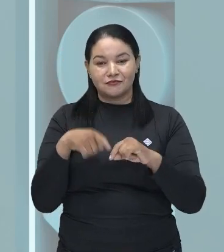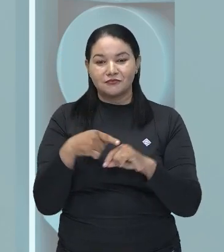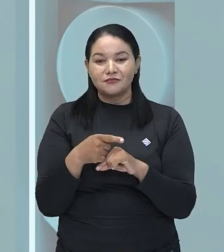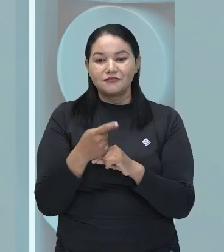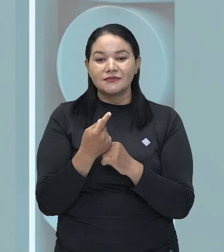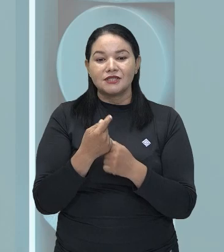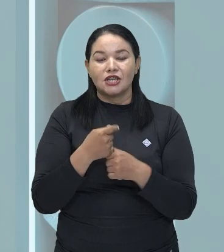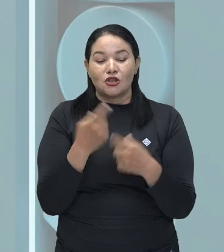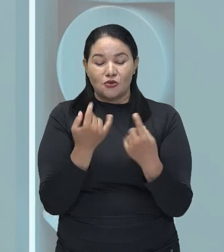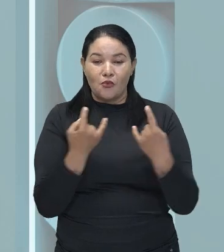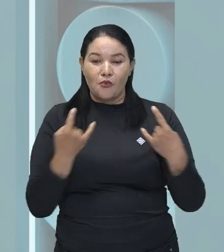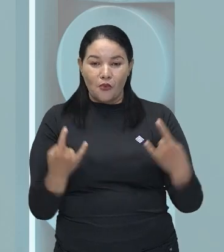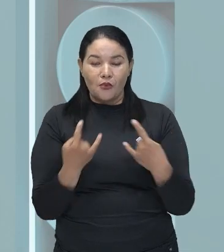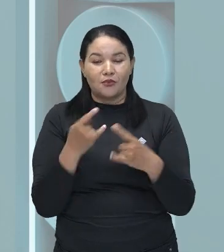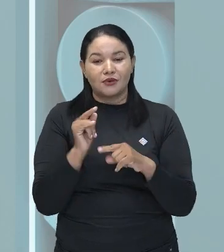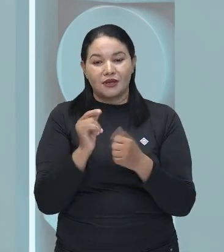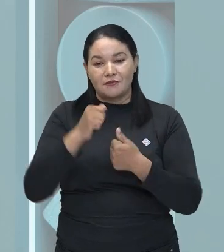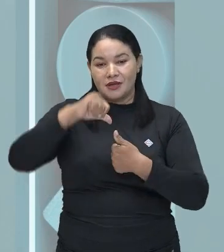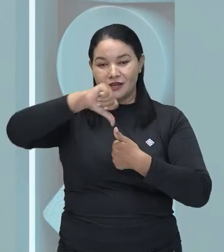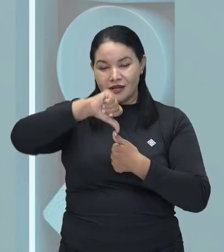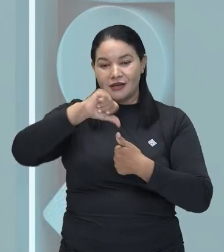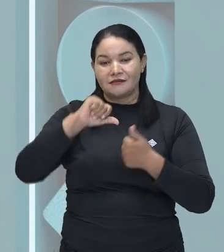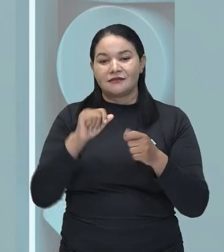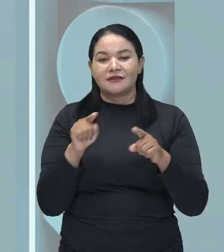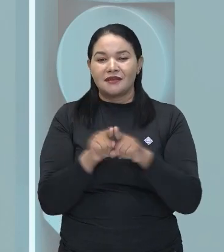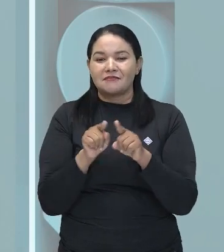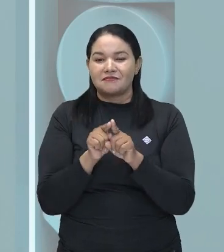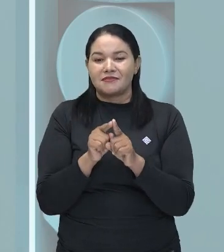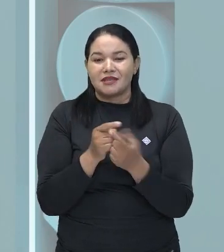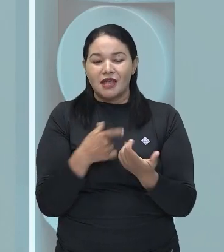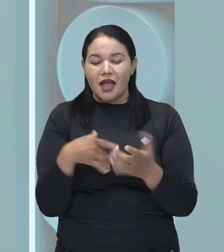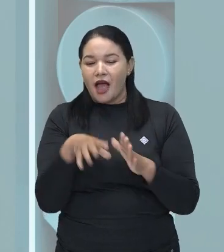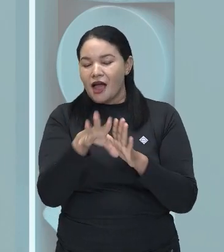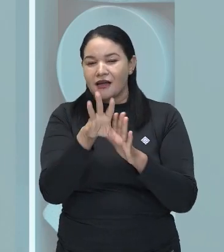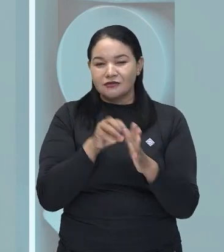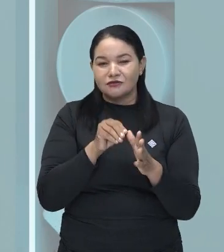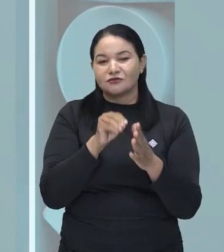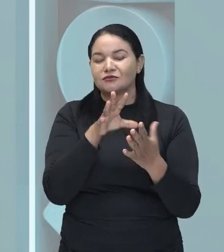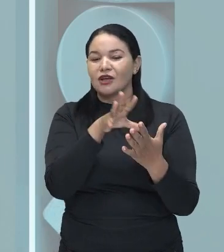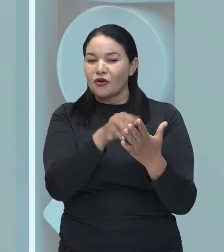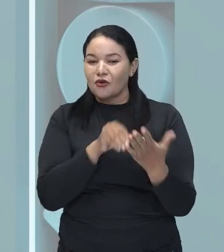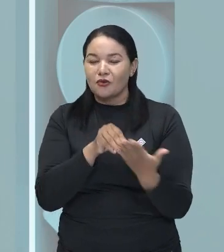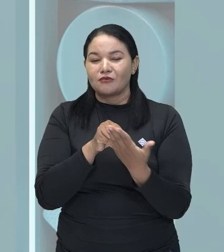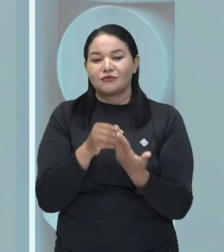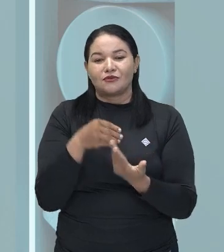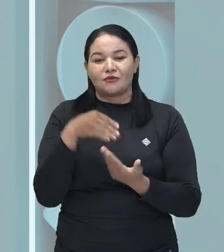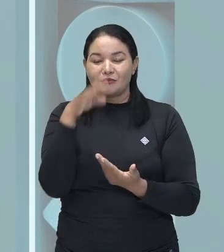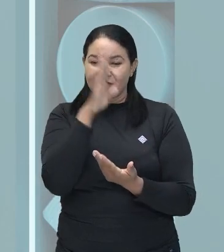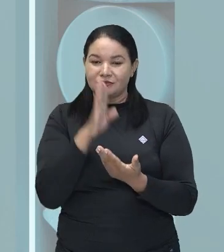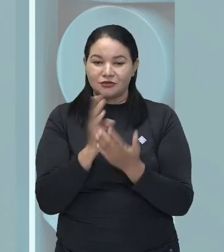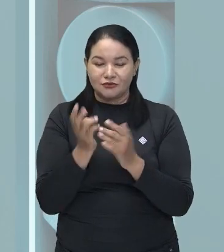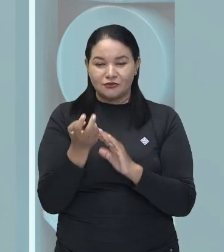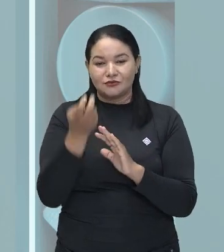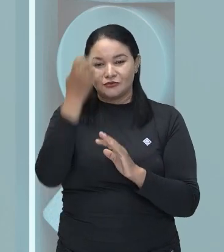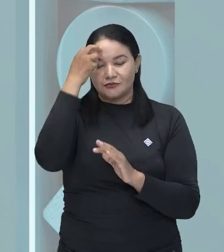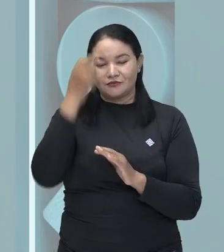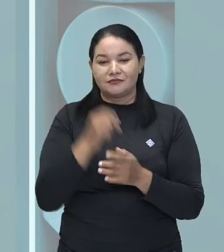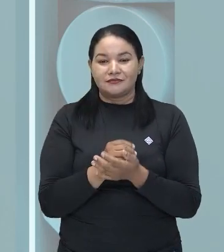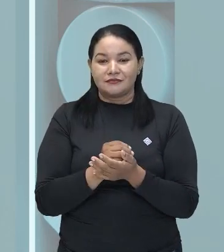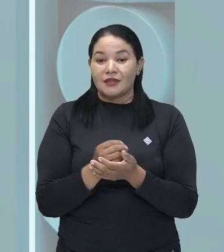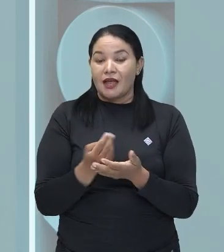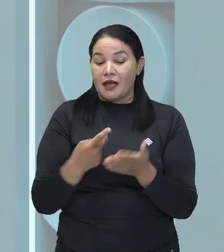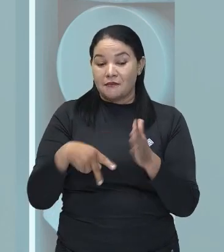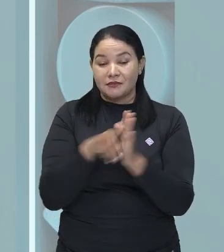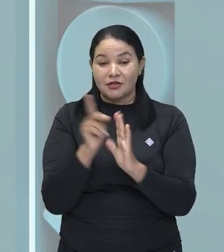Então, a cultura brasileira foi lá e se alimentou um pouco desses elementos. E ela traduziu isso para a nossa